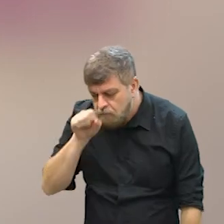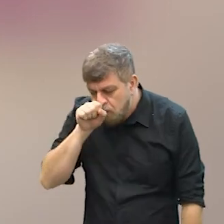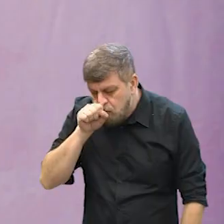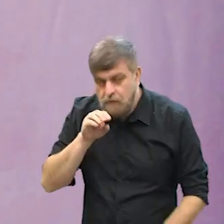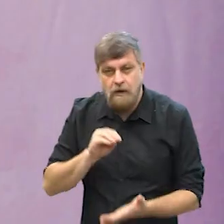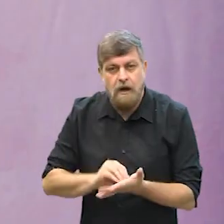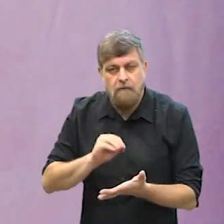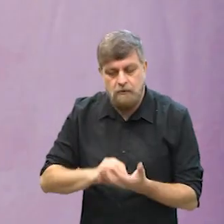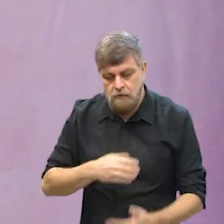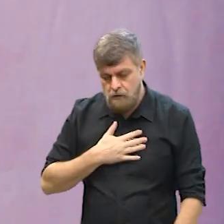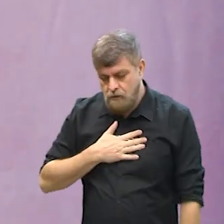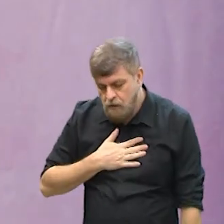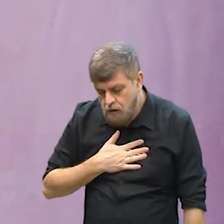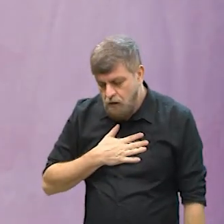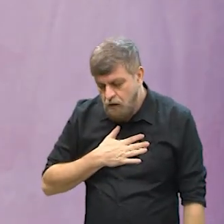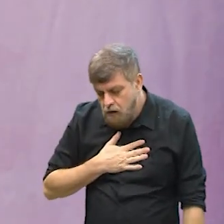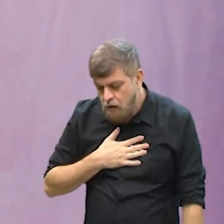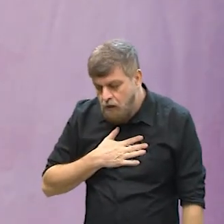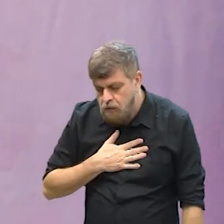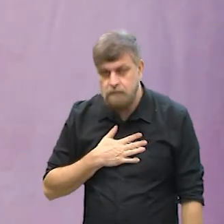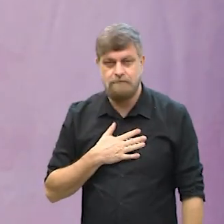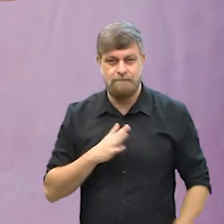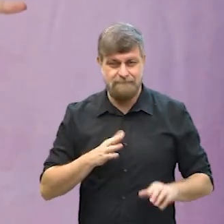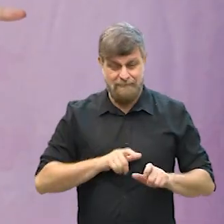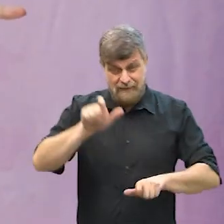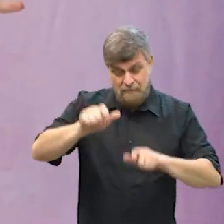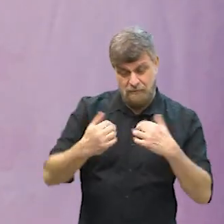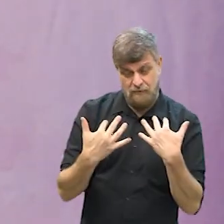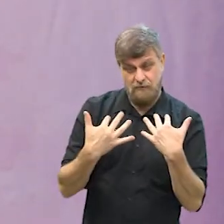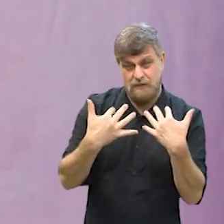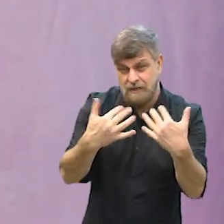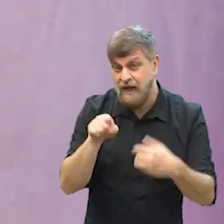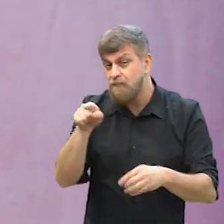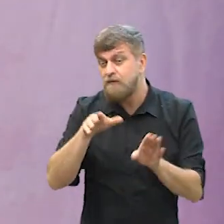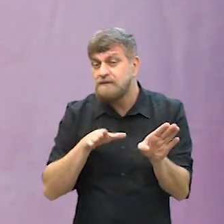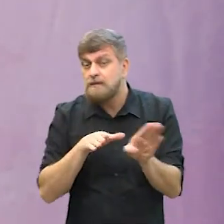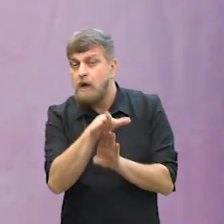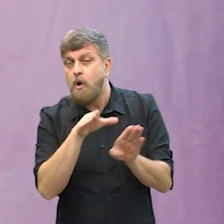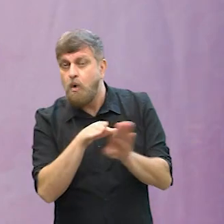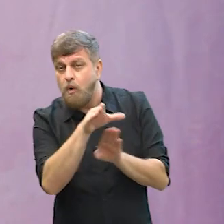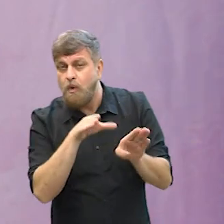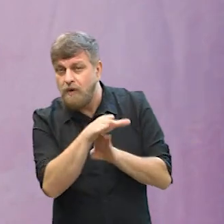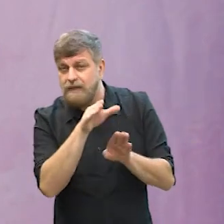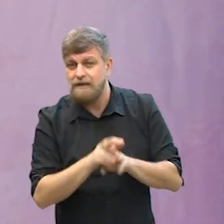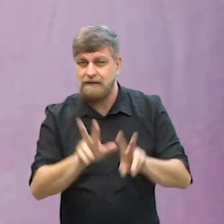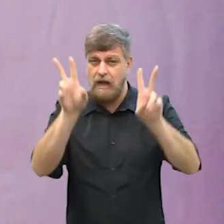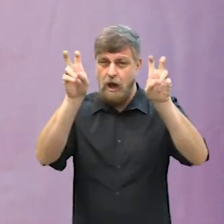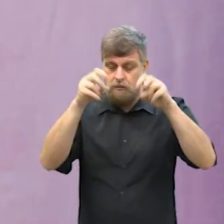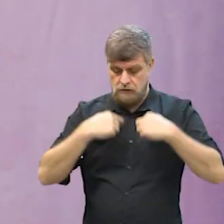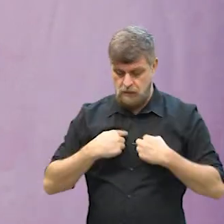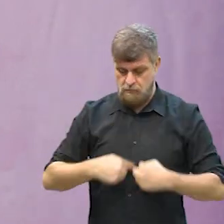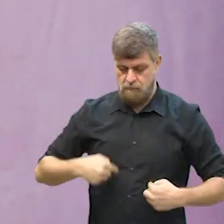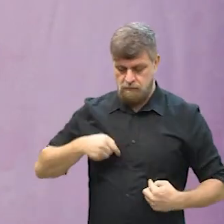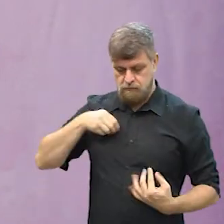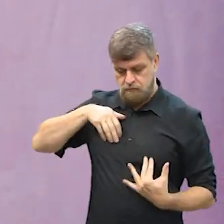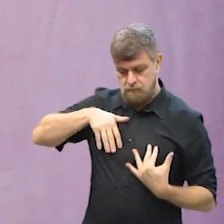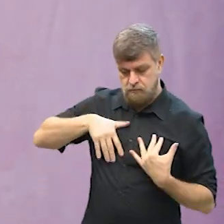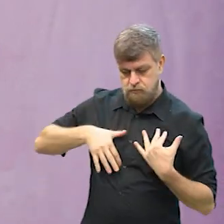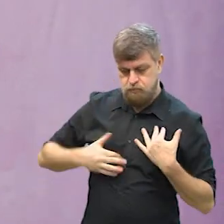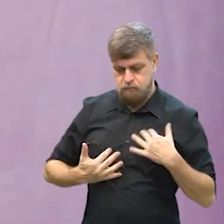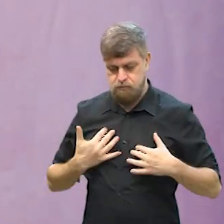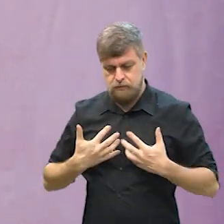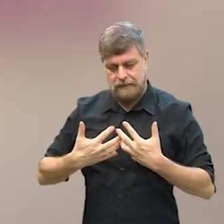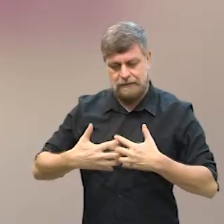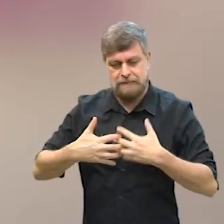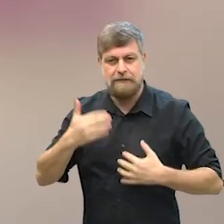de ar. Doutor, de uma maneira geral, para o pessoal de casa, qual que é a orientação que o senhor dá em relação à hipertensão